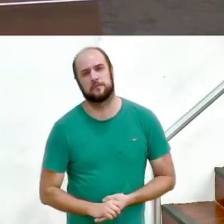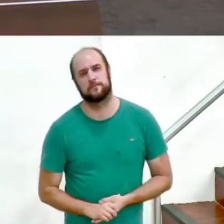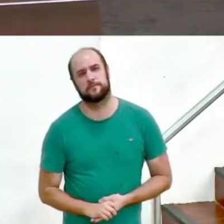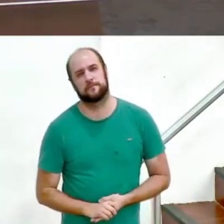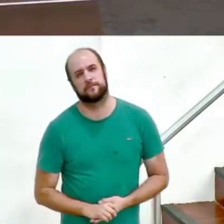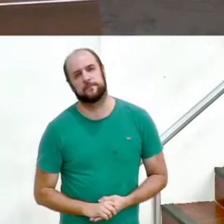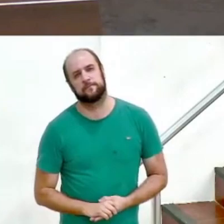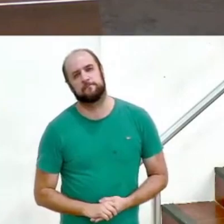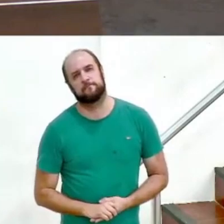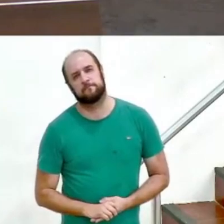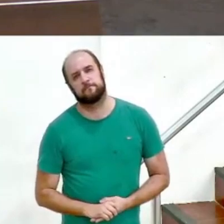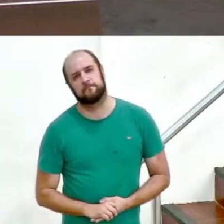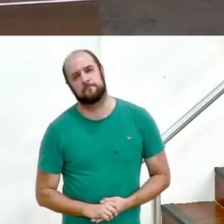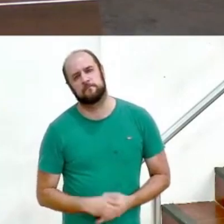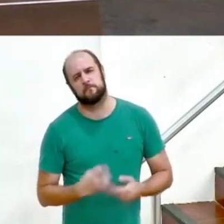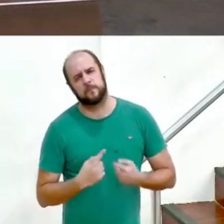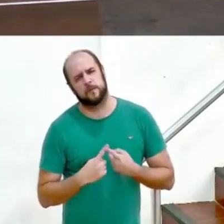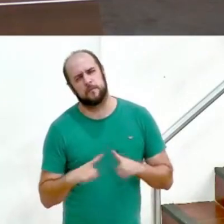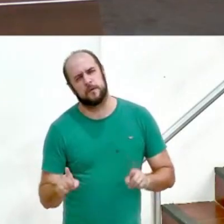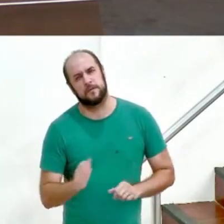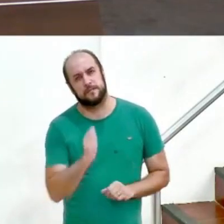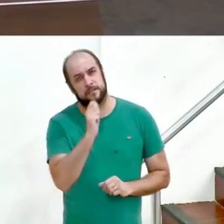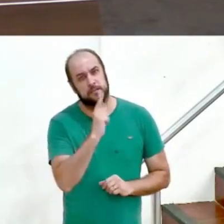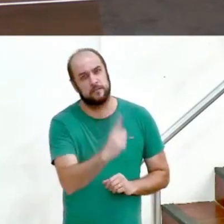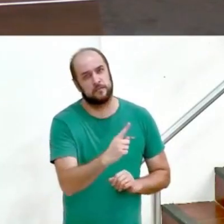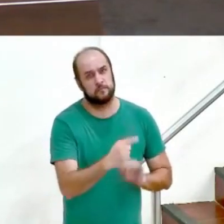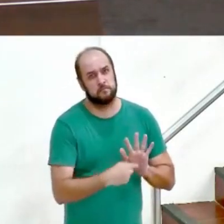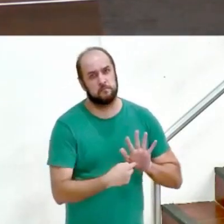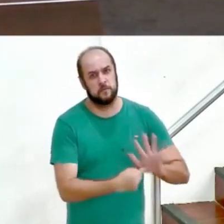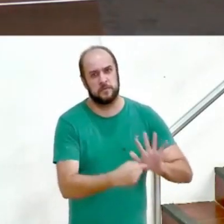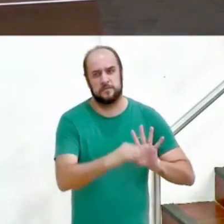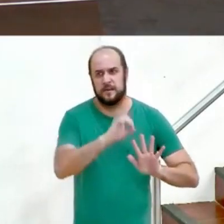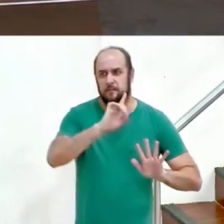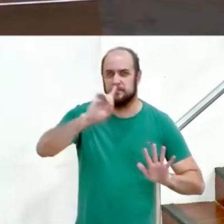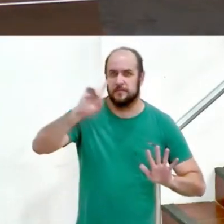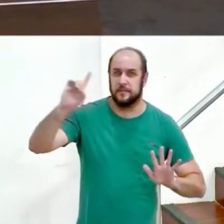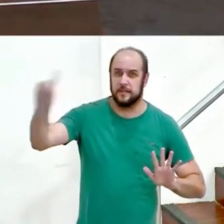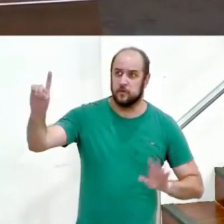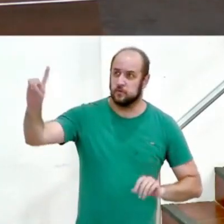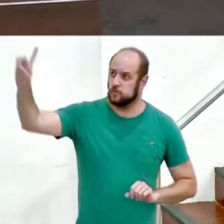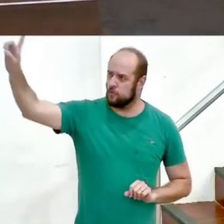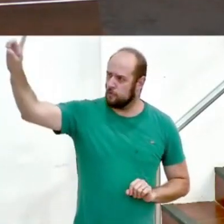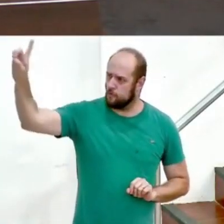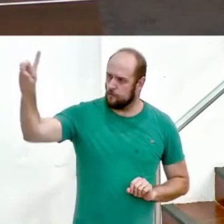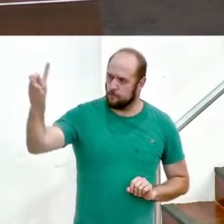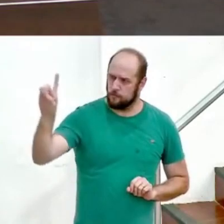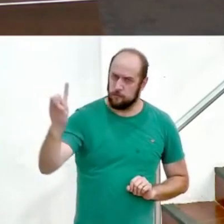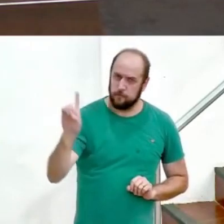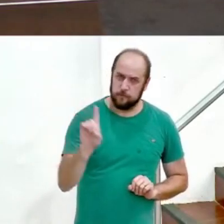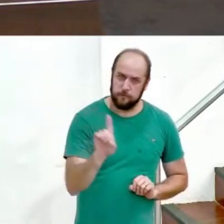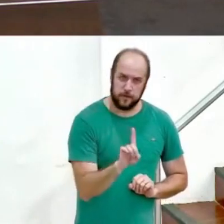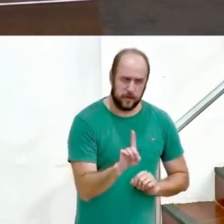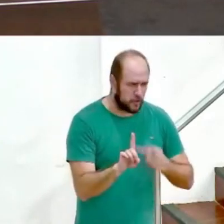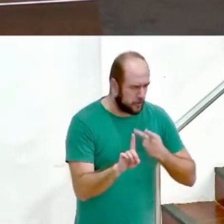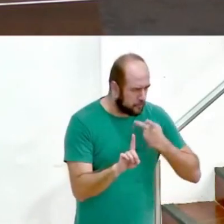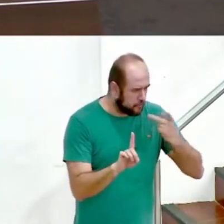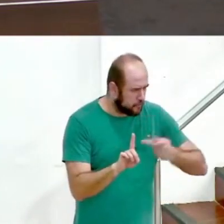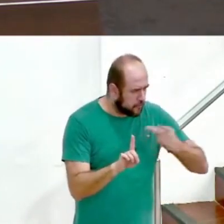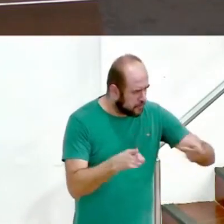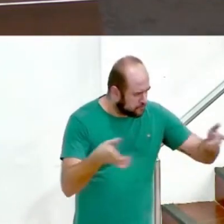Mas Ageu nos revela um Deus que vem ao encontro com palavras de